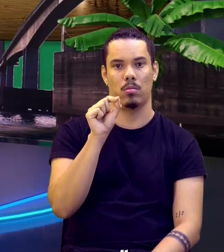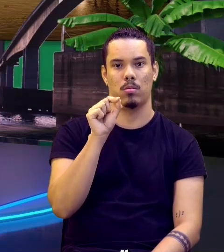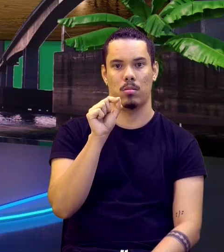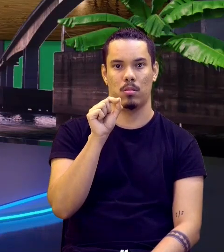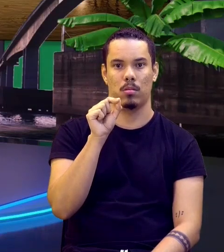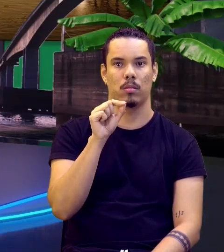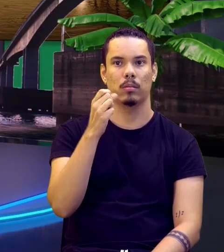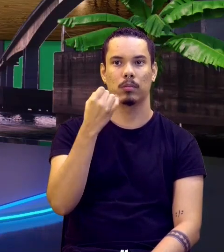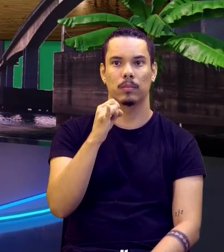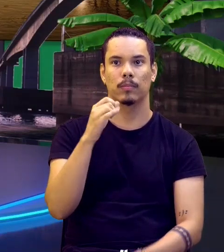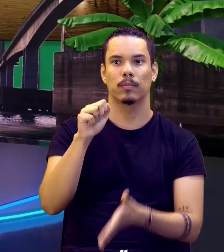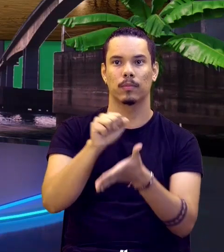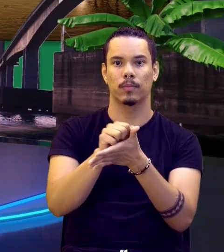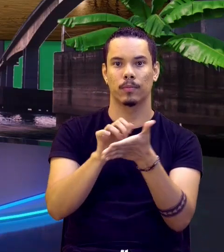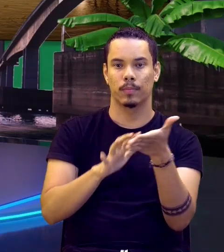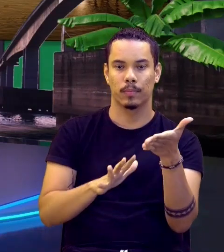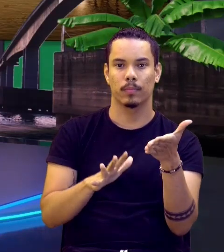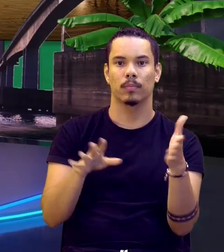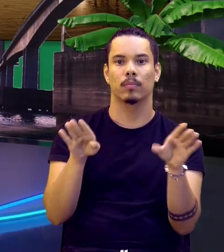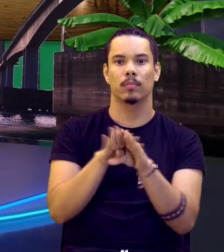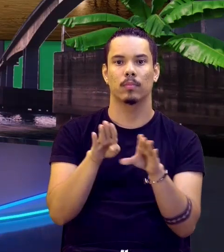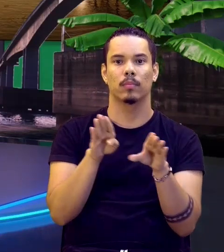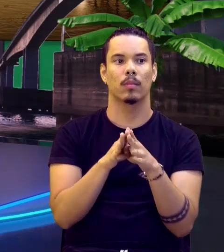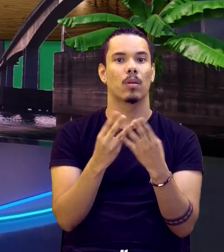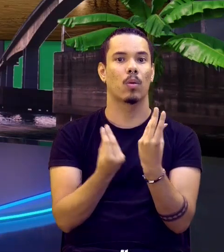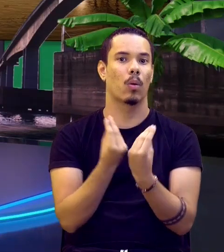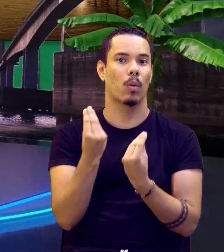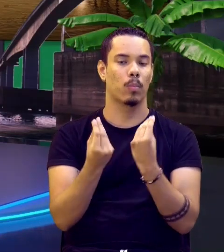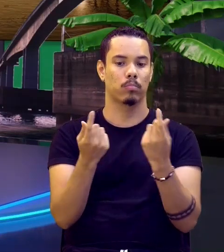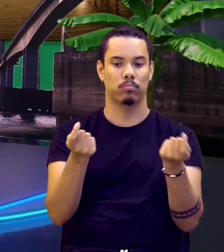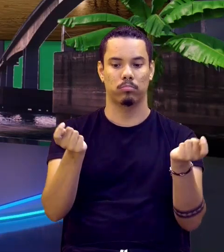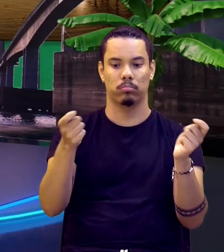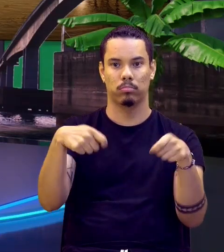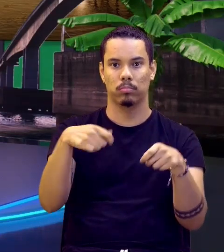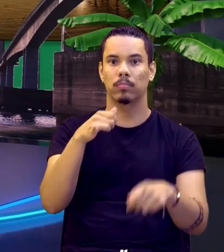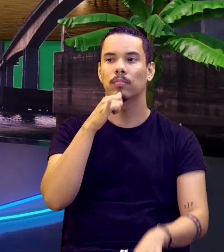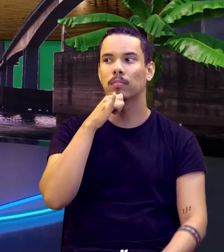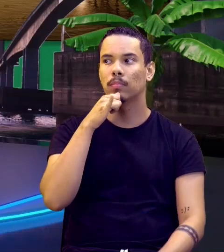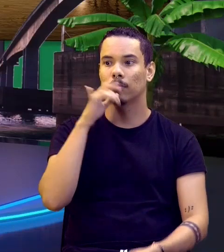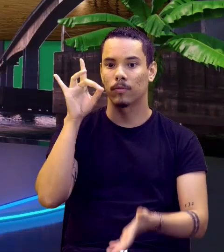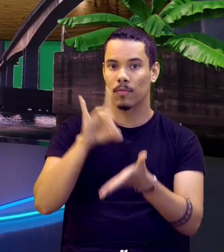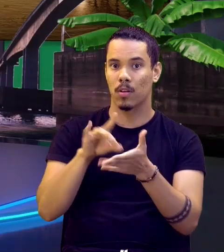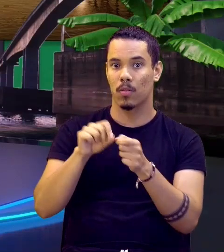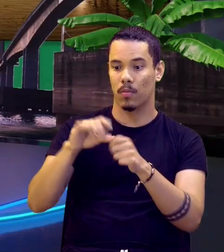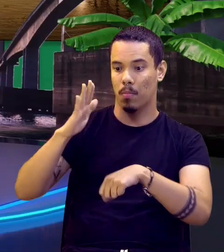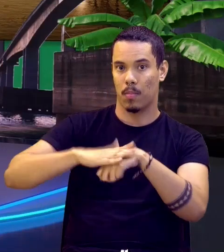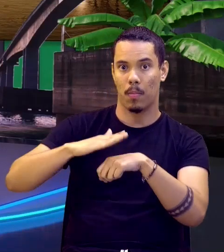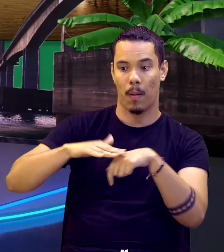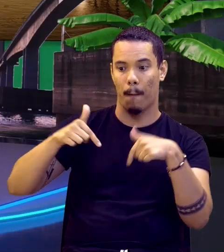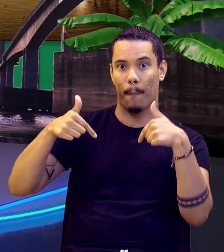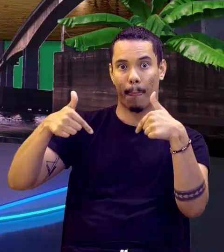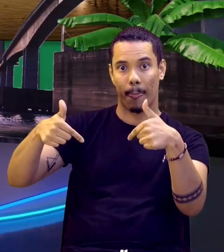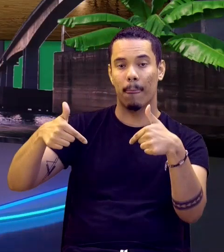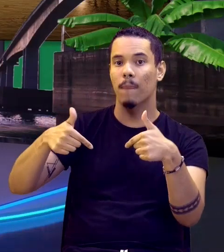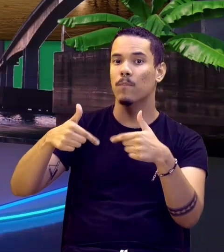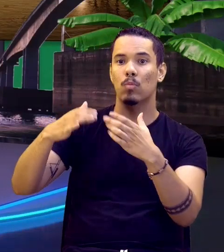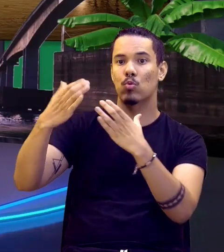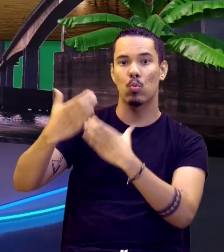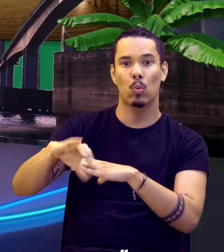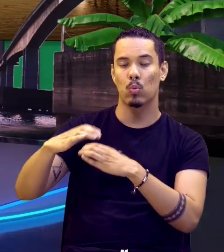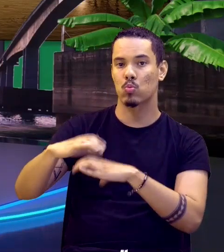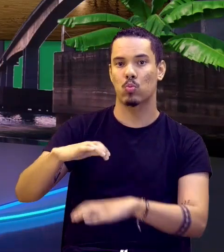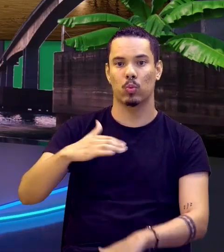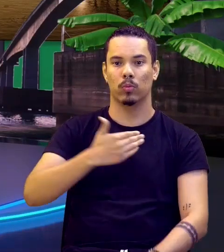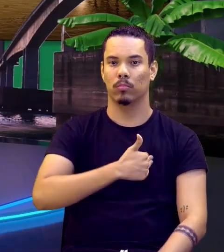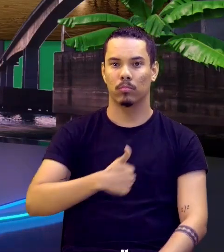esses exercícios como se fosse realmente um exercício, por exemplo, para concurso público. Claro, com